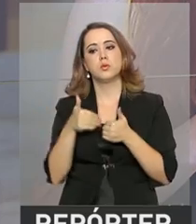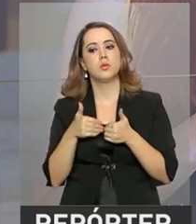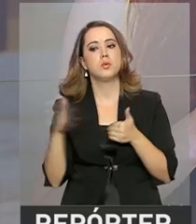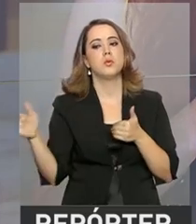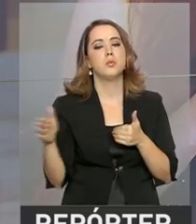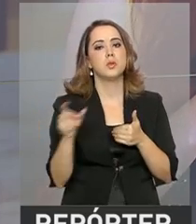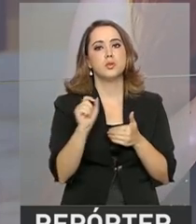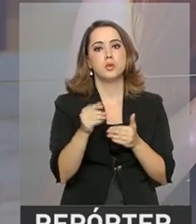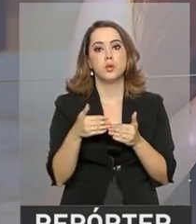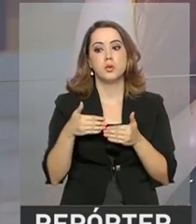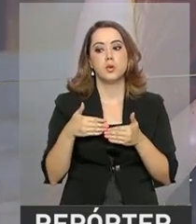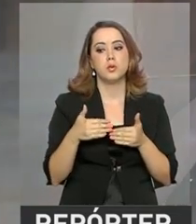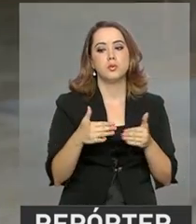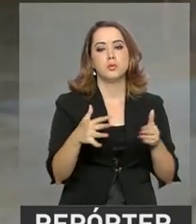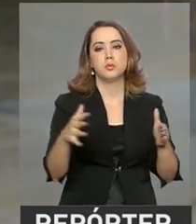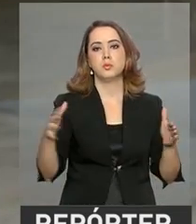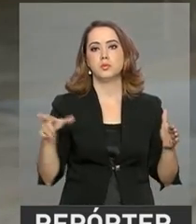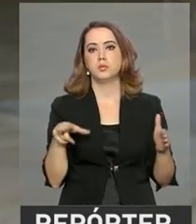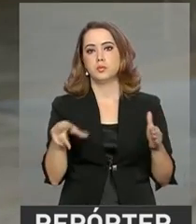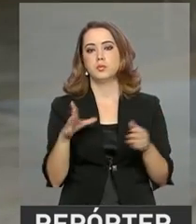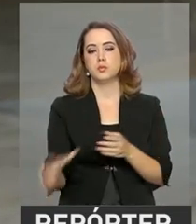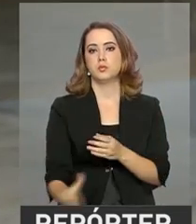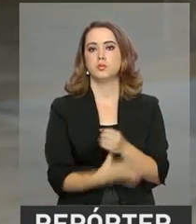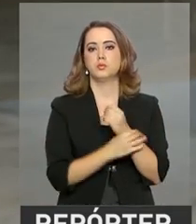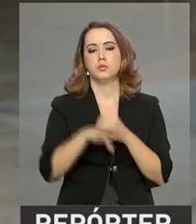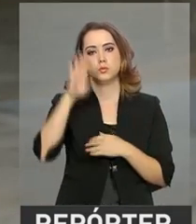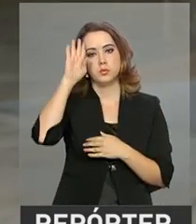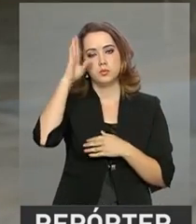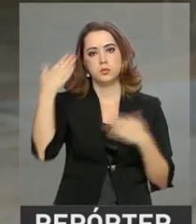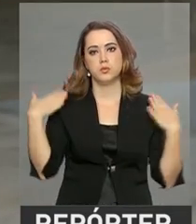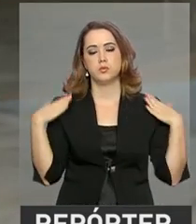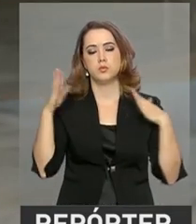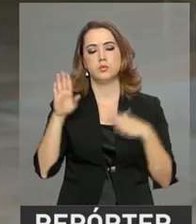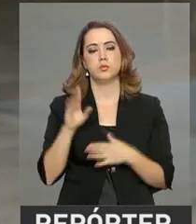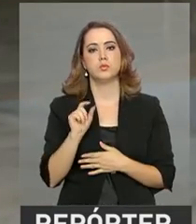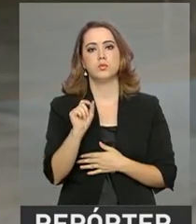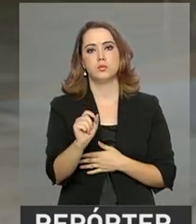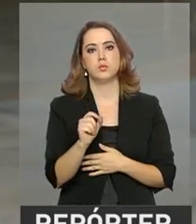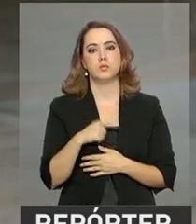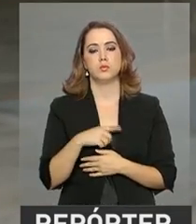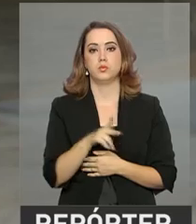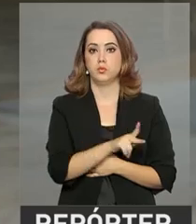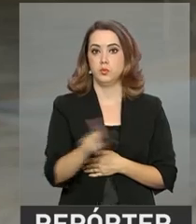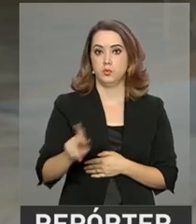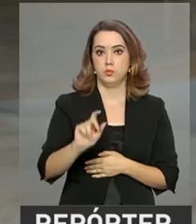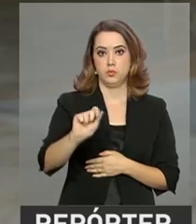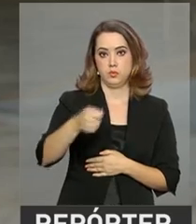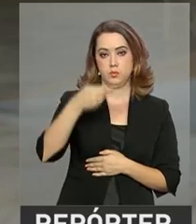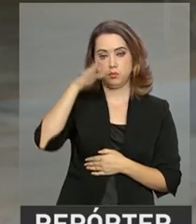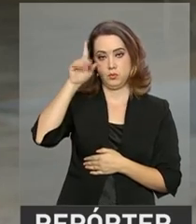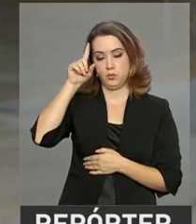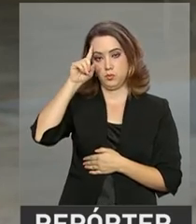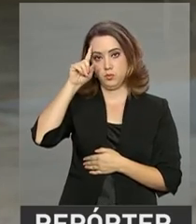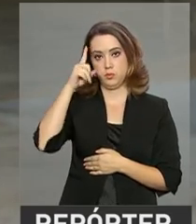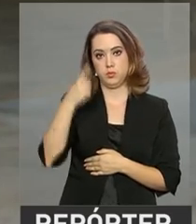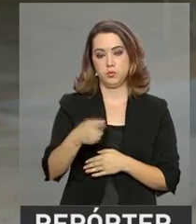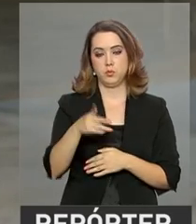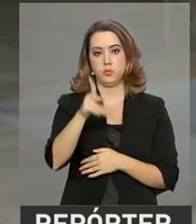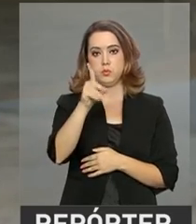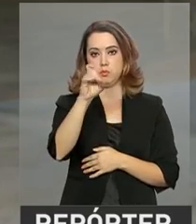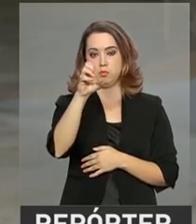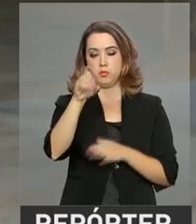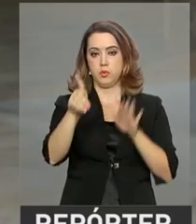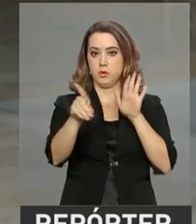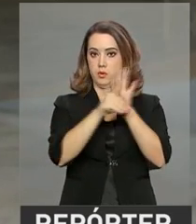isso? É isso mesmo. O presidente em exercício, Michel Temer, publicou um decreto na edição extraordinária do Diário Oficial